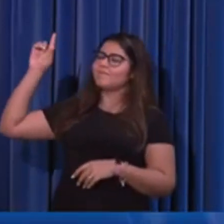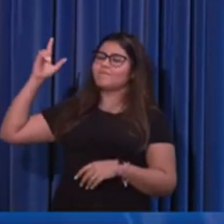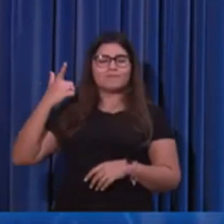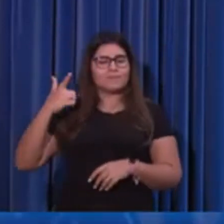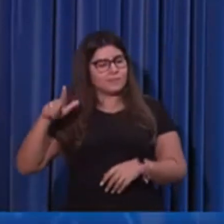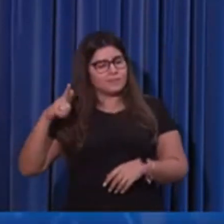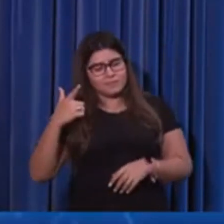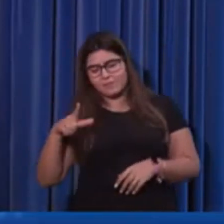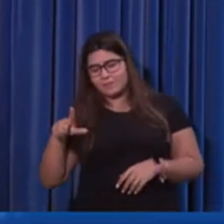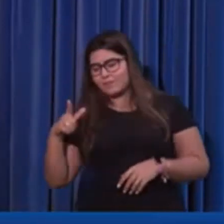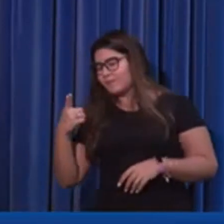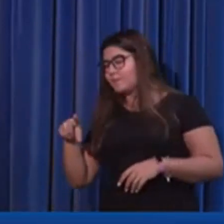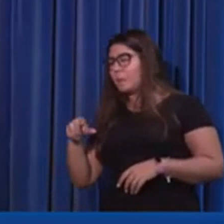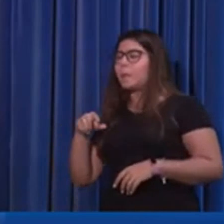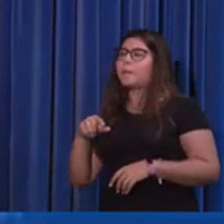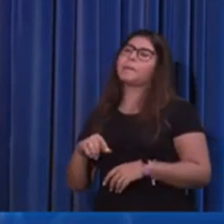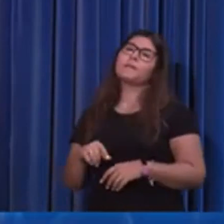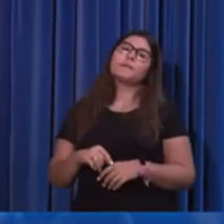ti,